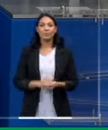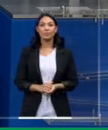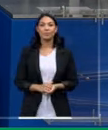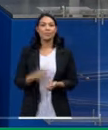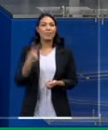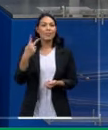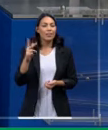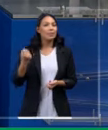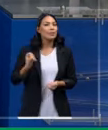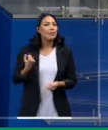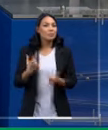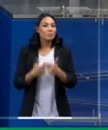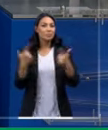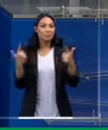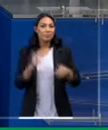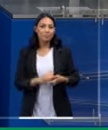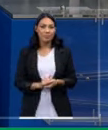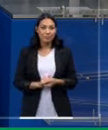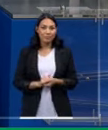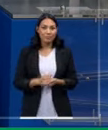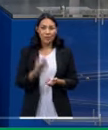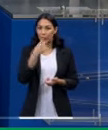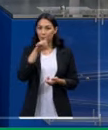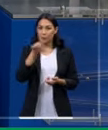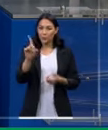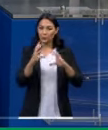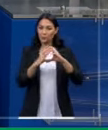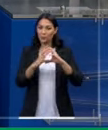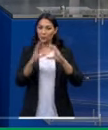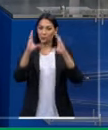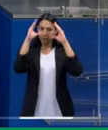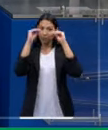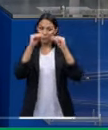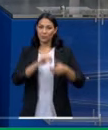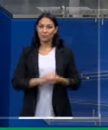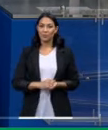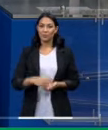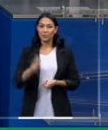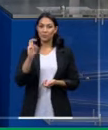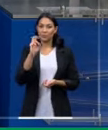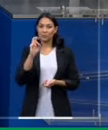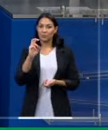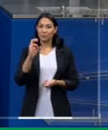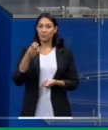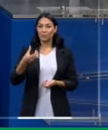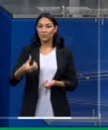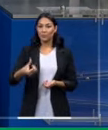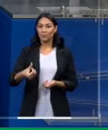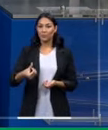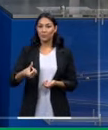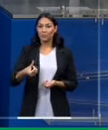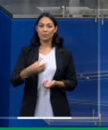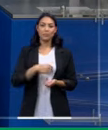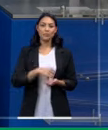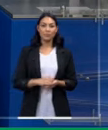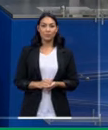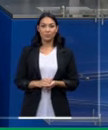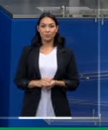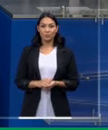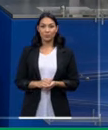que é o seu número da sorte? Vem aí, nosso último número da noite. Bola 56,